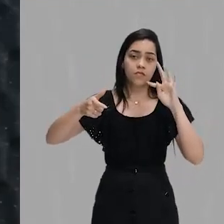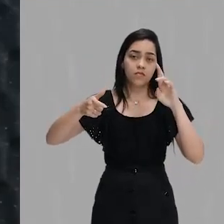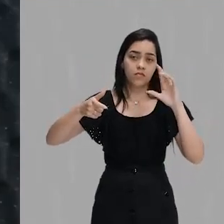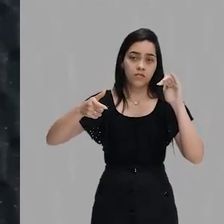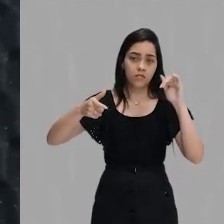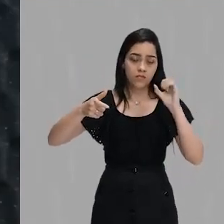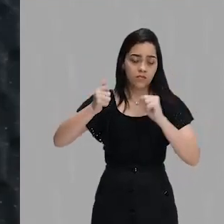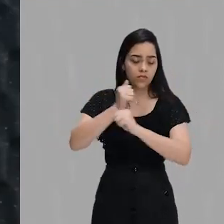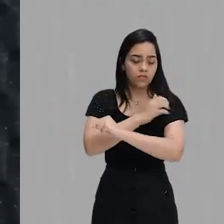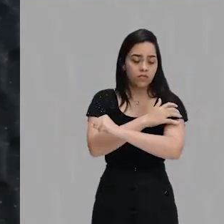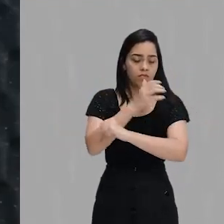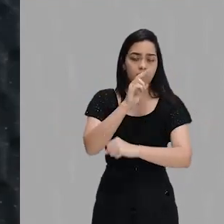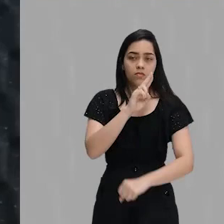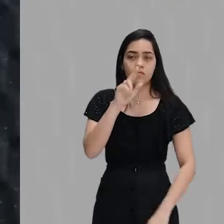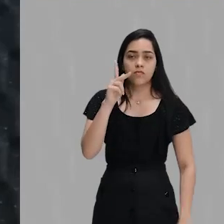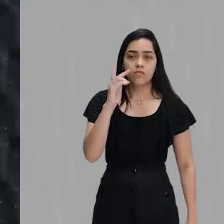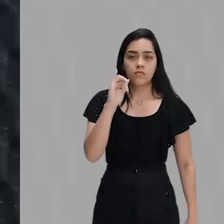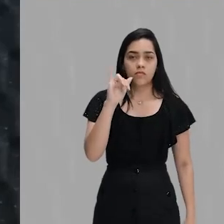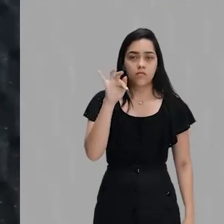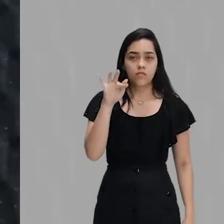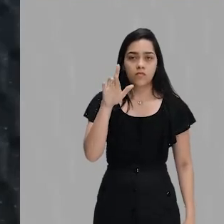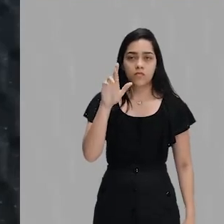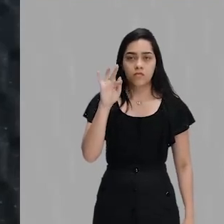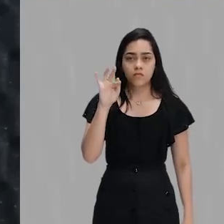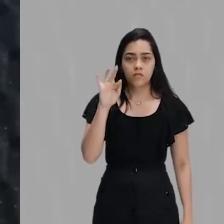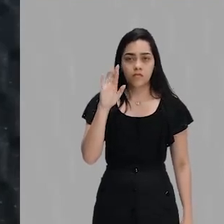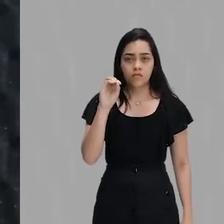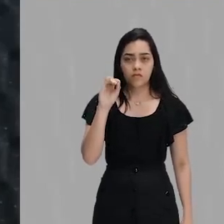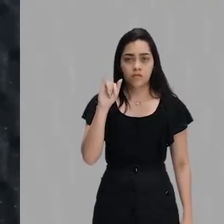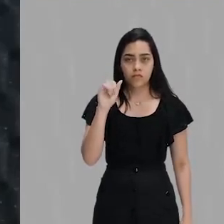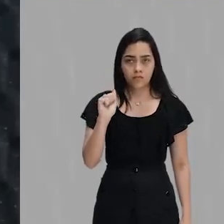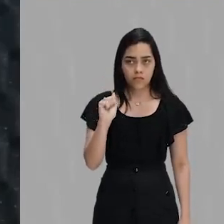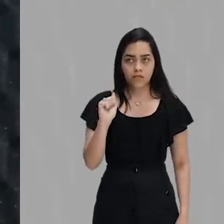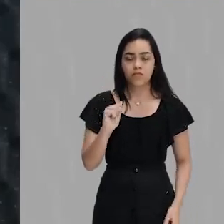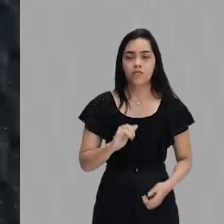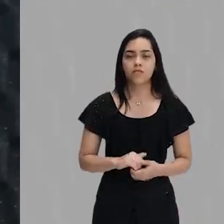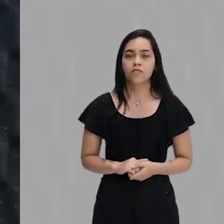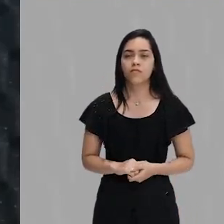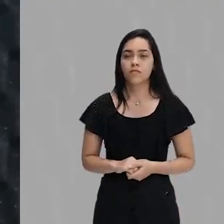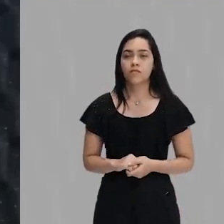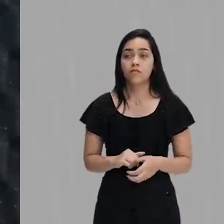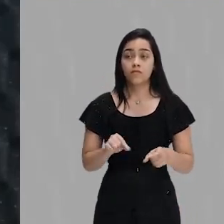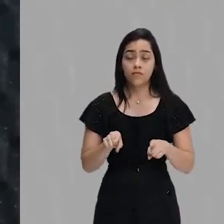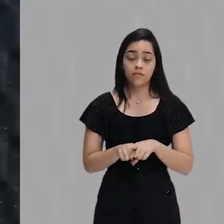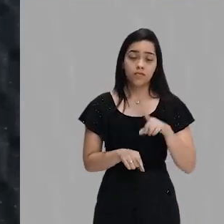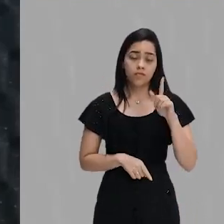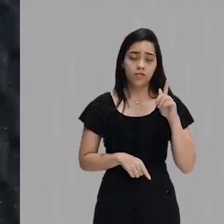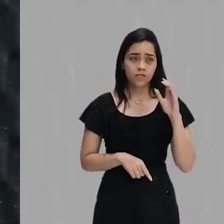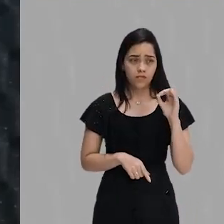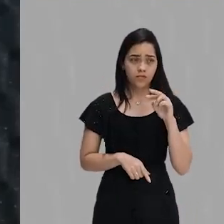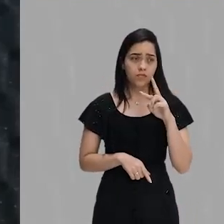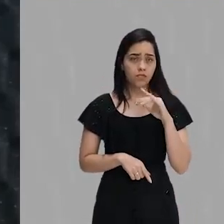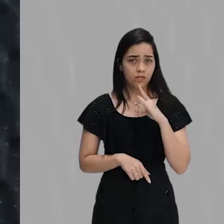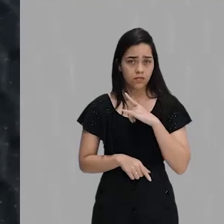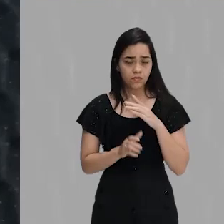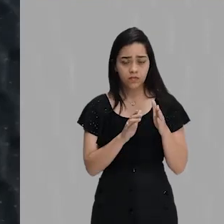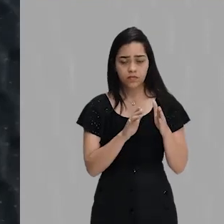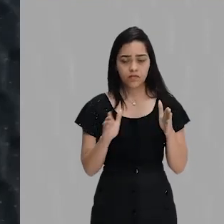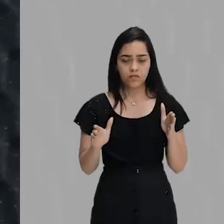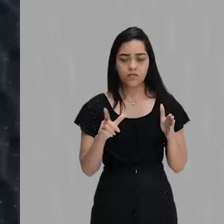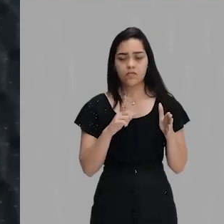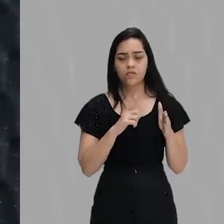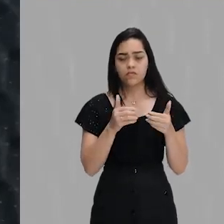que a gente chama de hipertrofia, certo? Então, a G0 ela vai ser um intervalo,